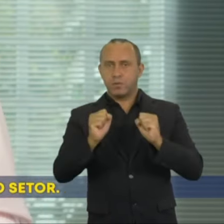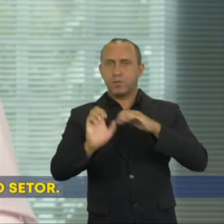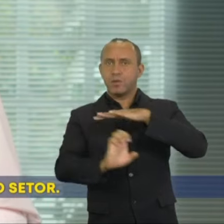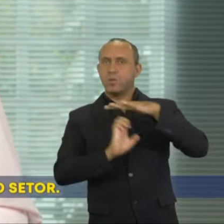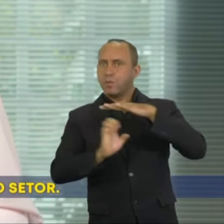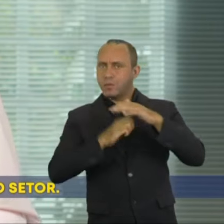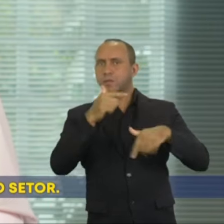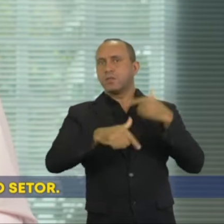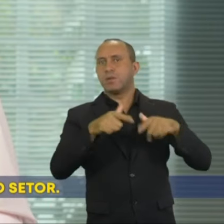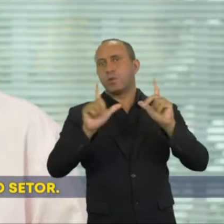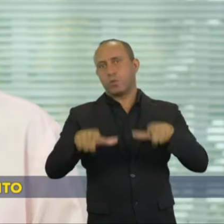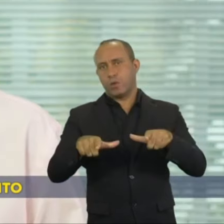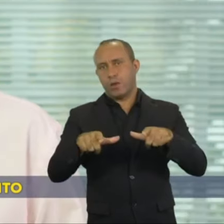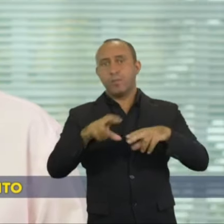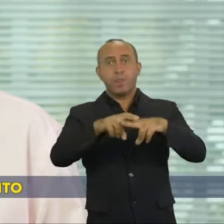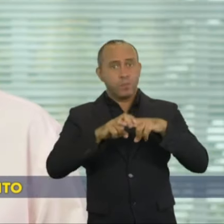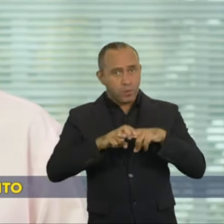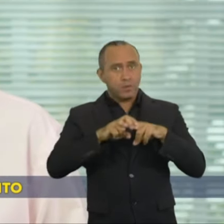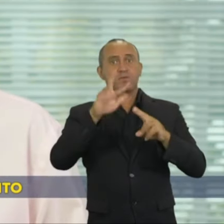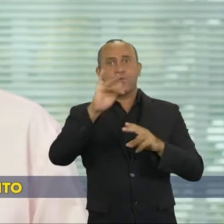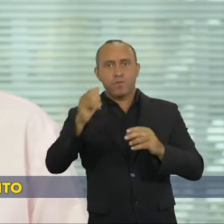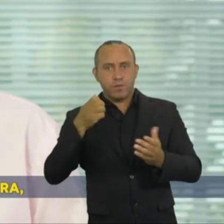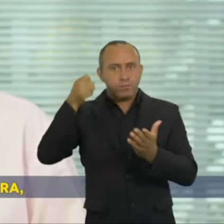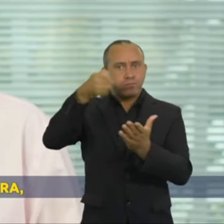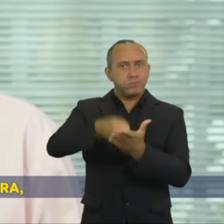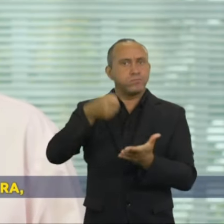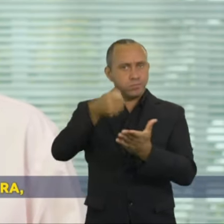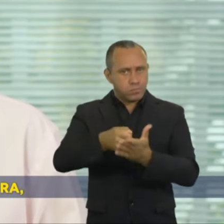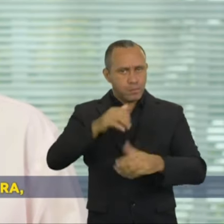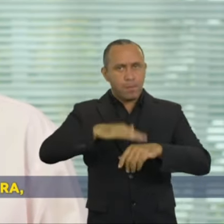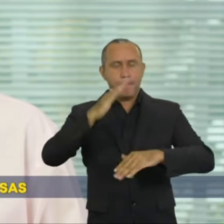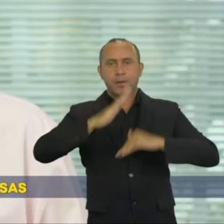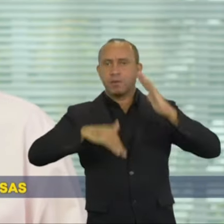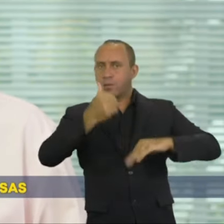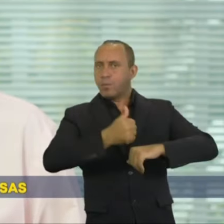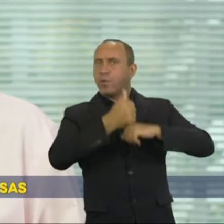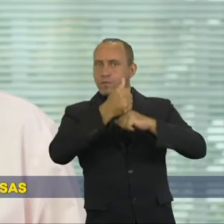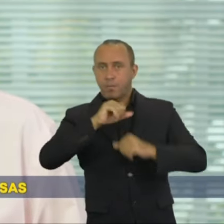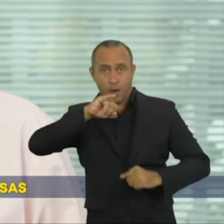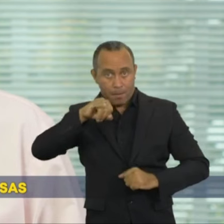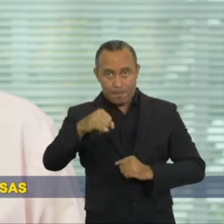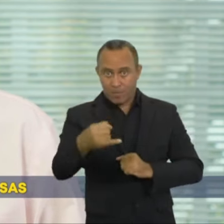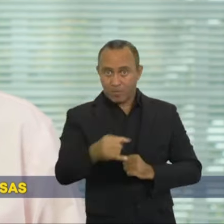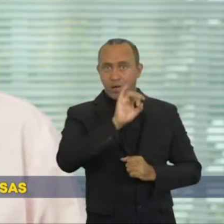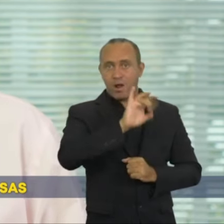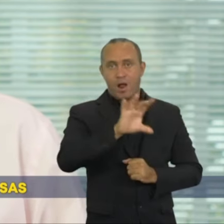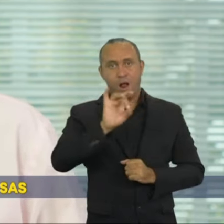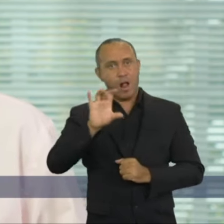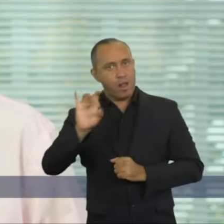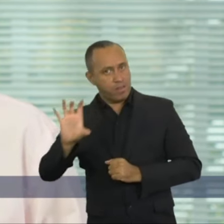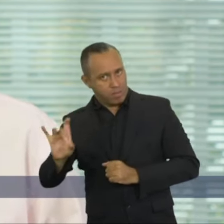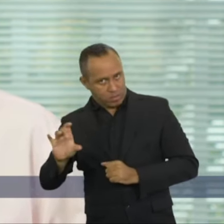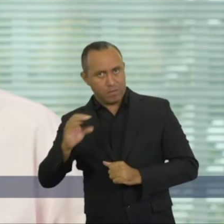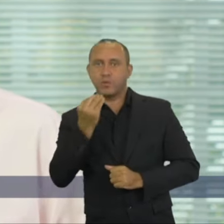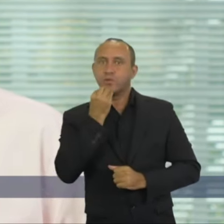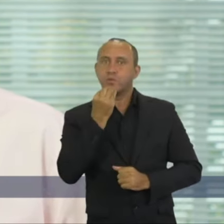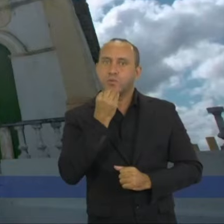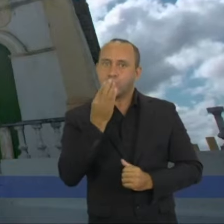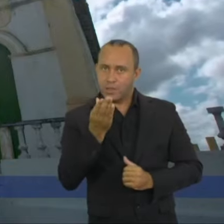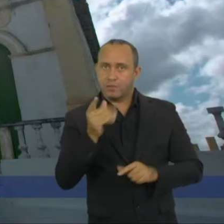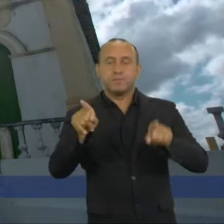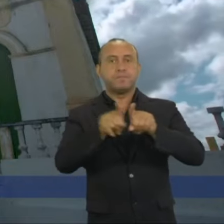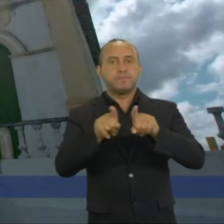os empresários que atuam no setor. Por isso, o Fábio vai investir muito na qualificação de mão de obra, para aproveitar cada uma dessas novas